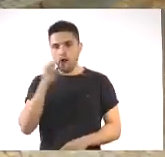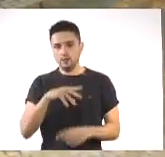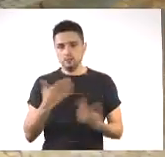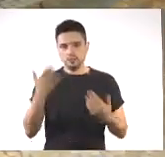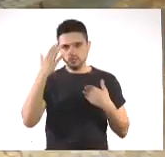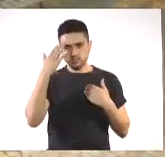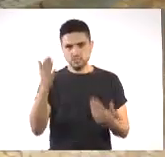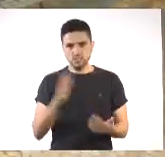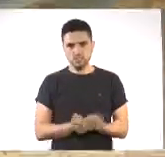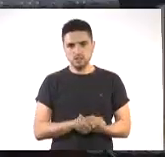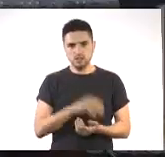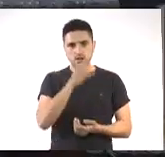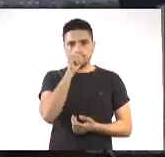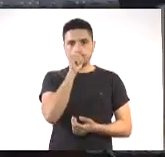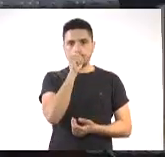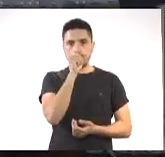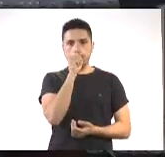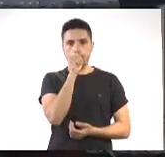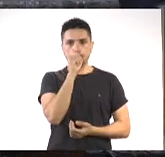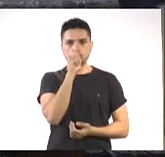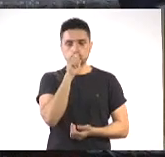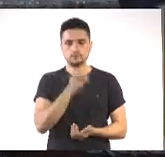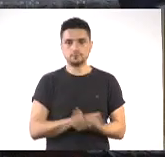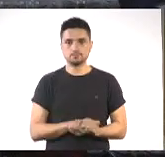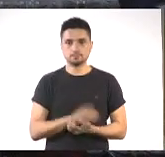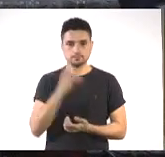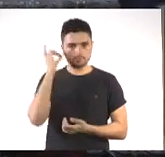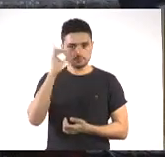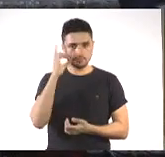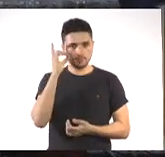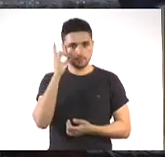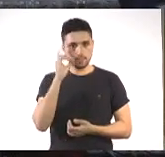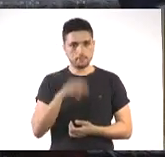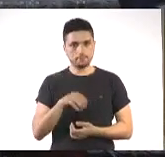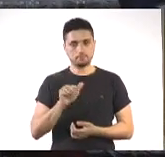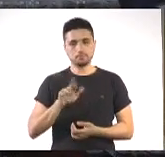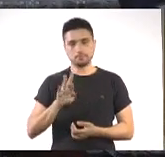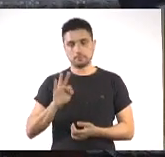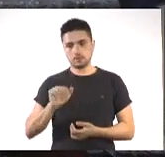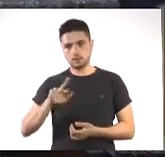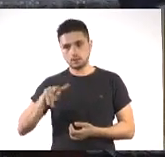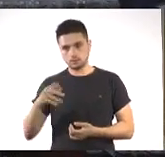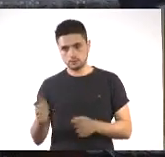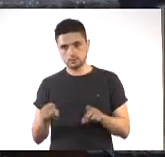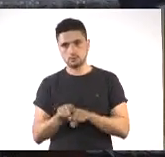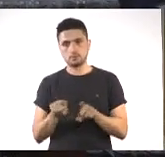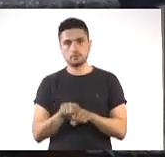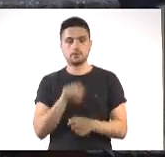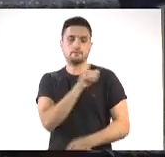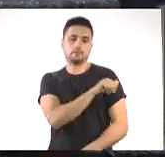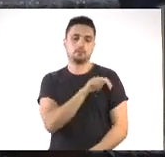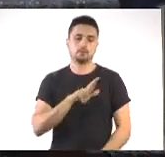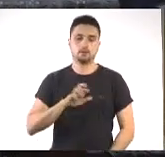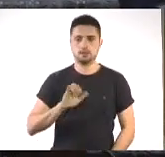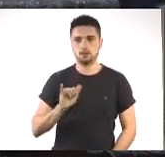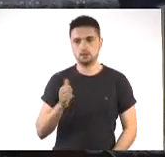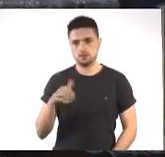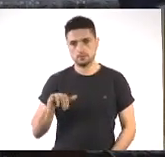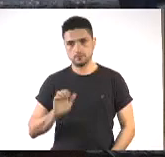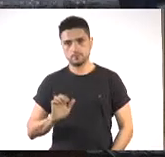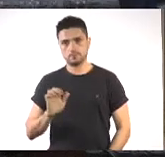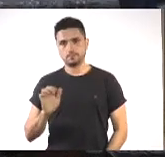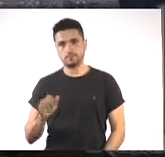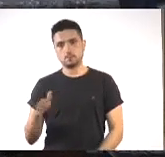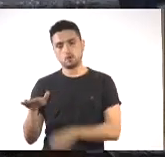presidência designa a deputada Marta Rocha, a deputada enfermeira Rejane, para que possa falar